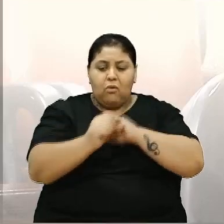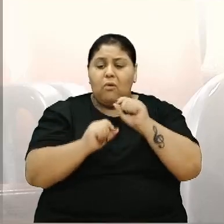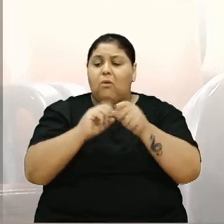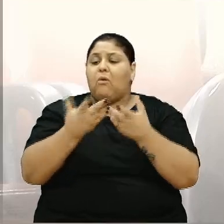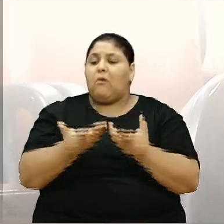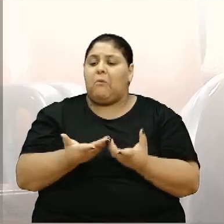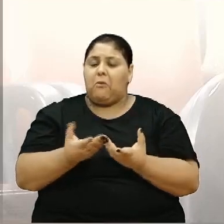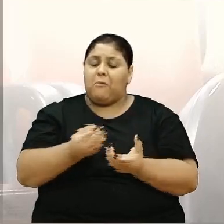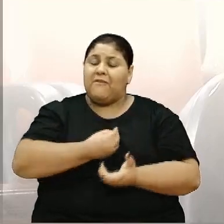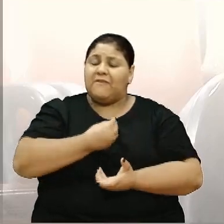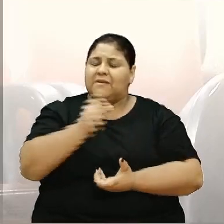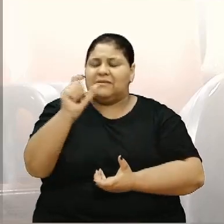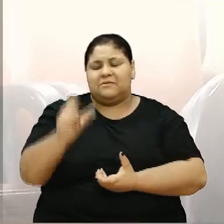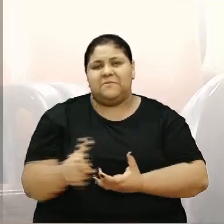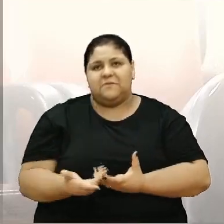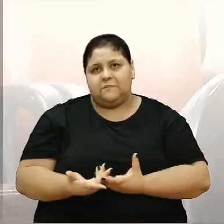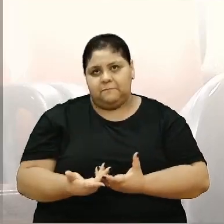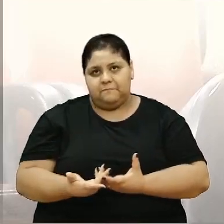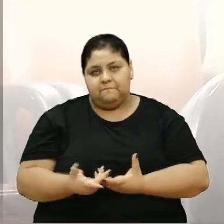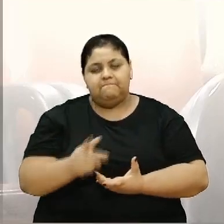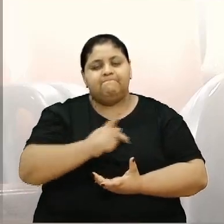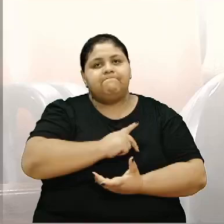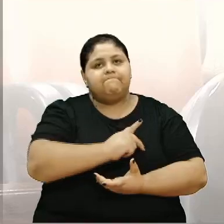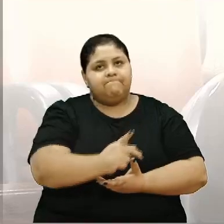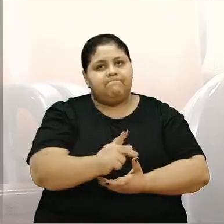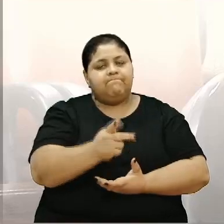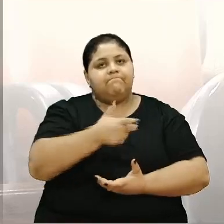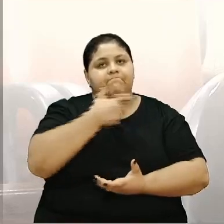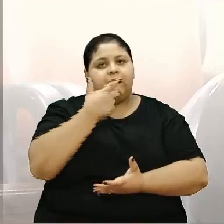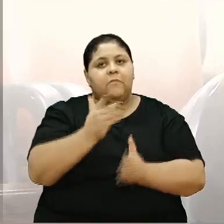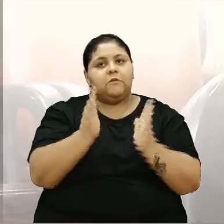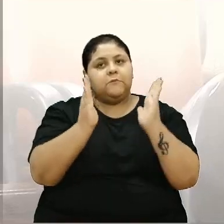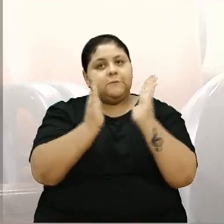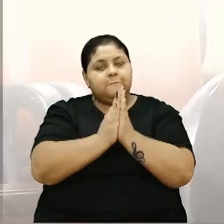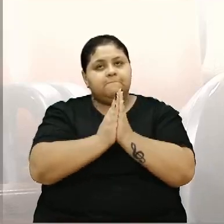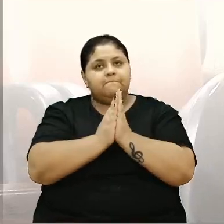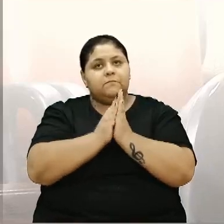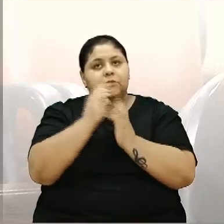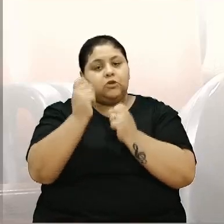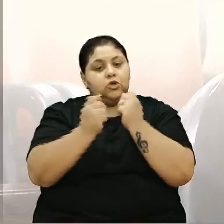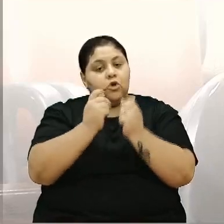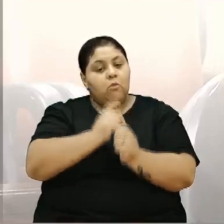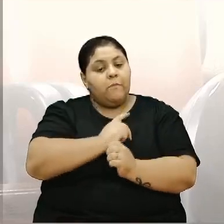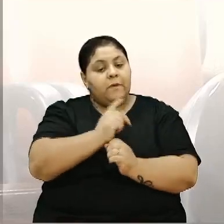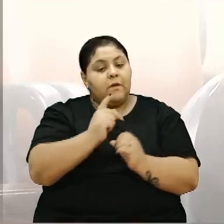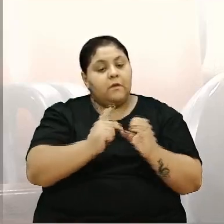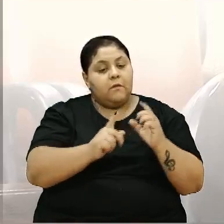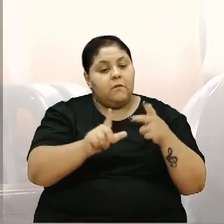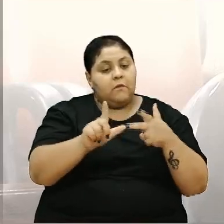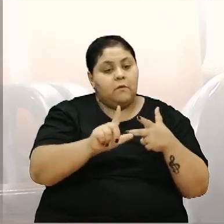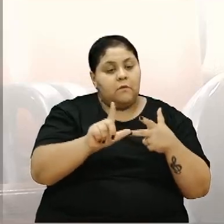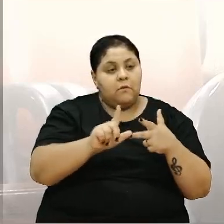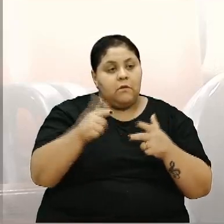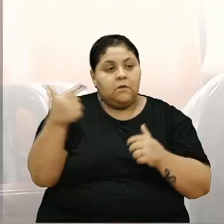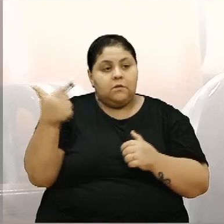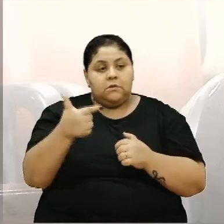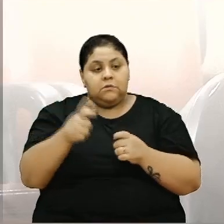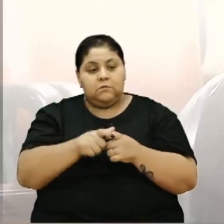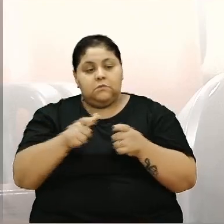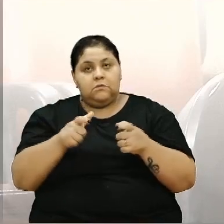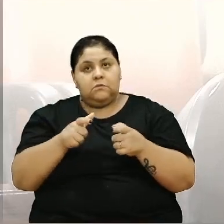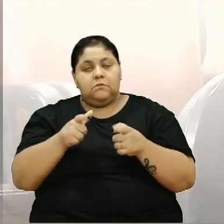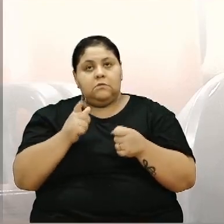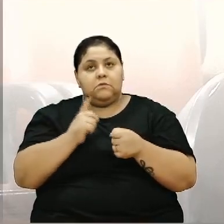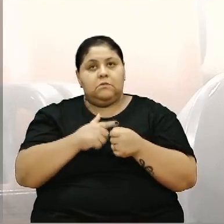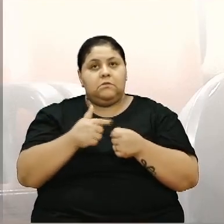lidando com as vidas das pessoas? E, presidente, eu faço um apelo à senhora, enquanto presidente do Legislativo da segunda maior cidade que nós estamos